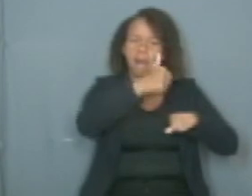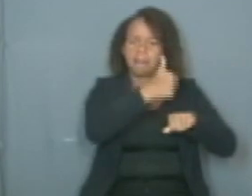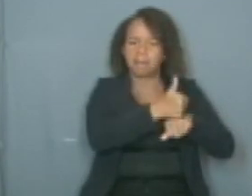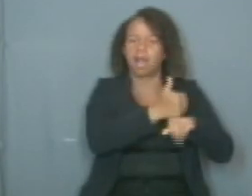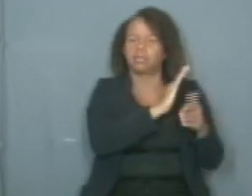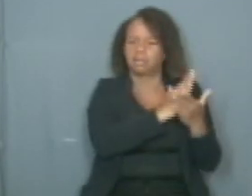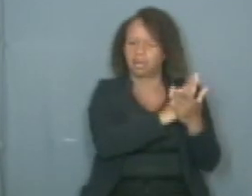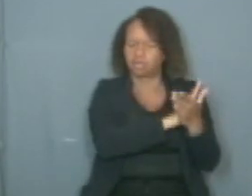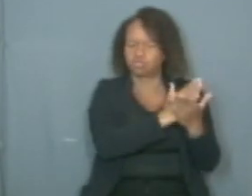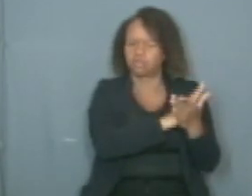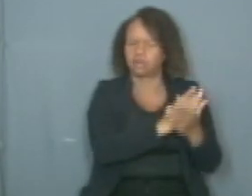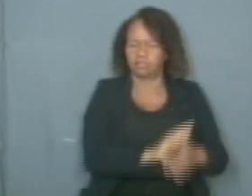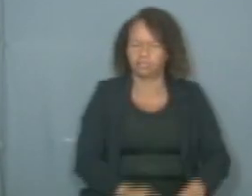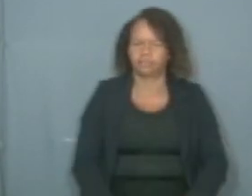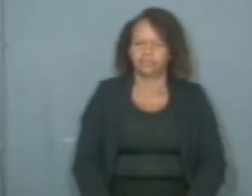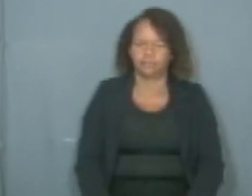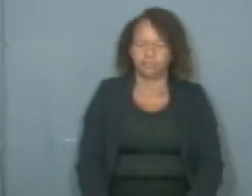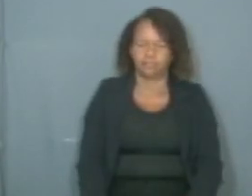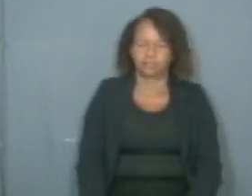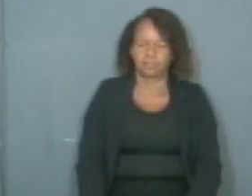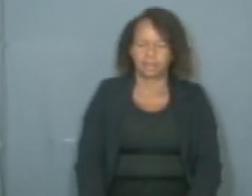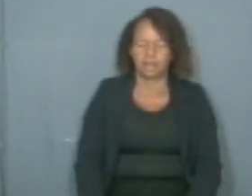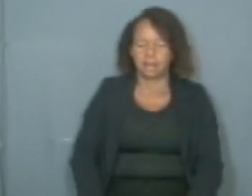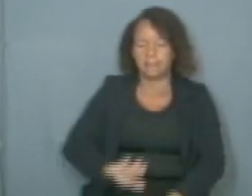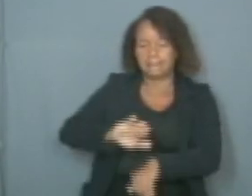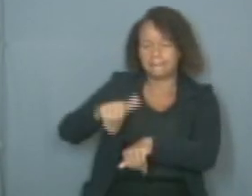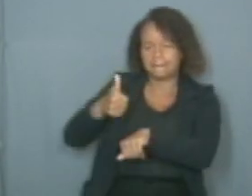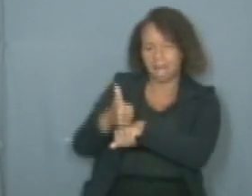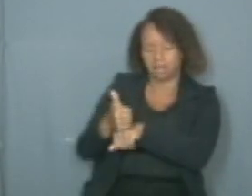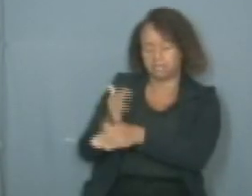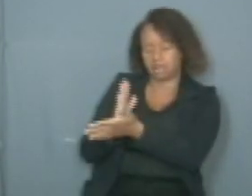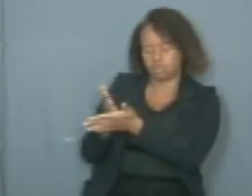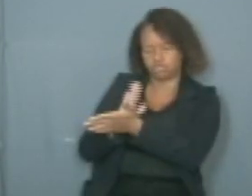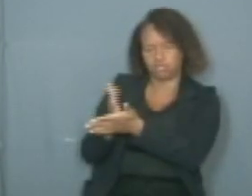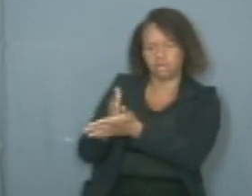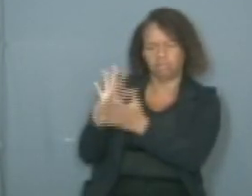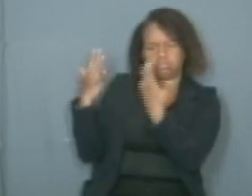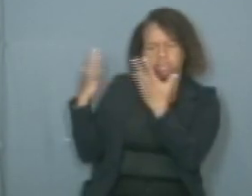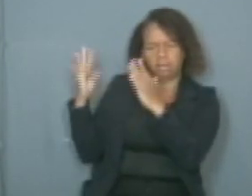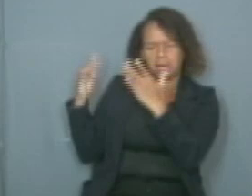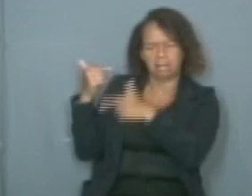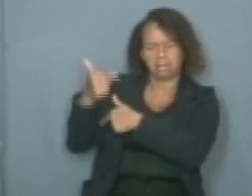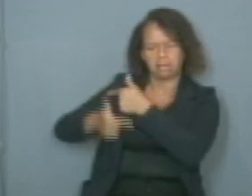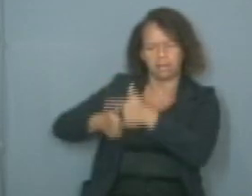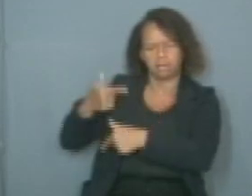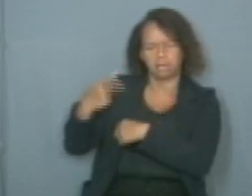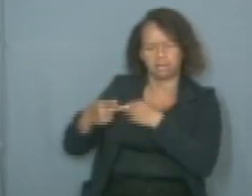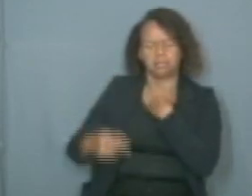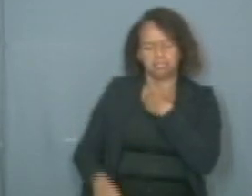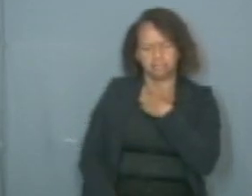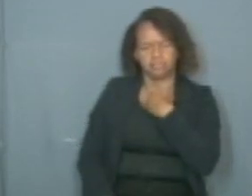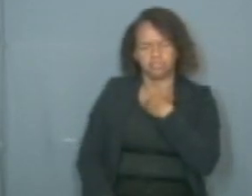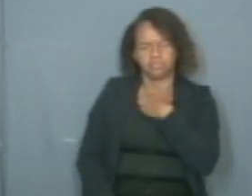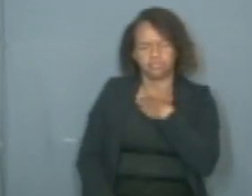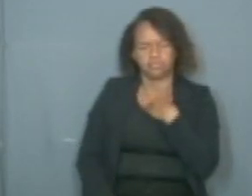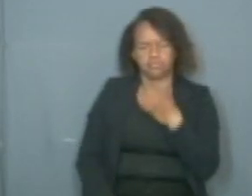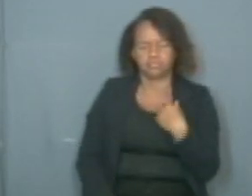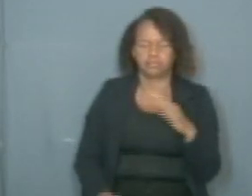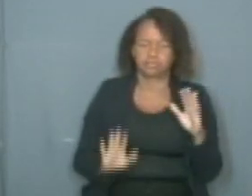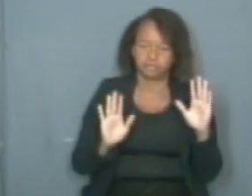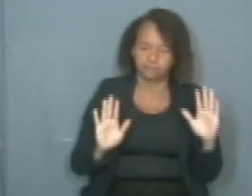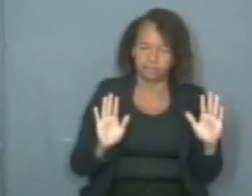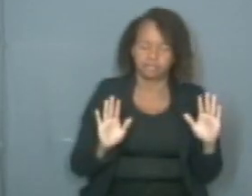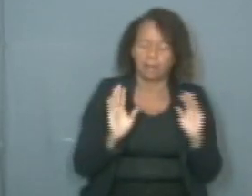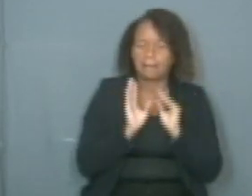da Macaxeira. Parque da Macaxeira, que inclusive é frequentado e elogiado por servidores da própria casa. Então, assim,